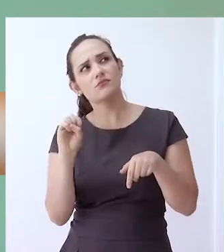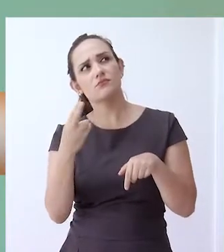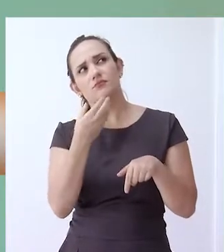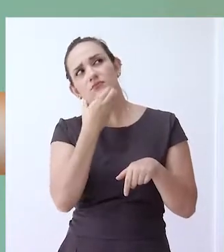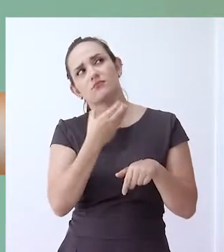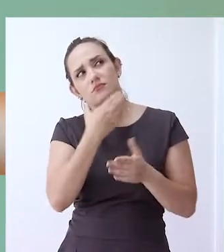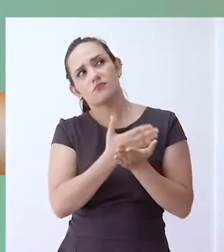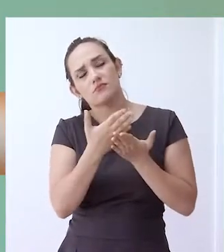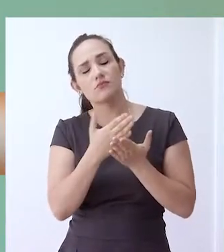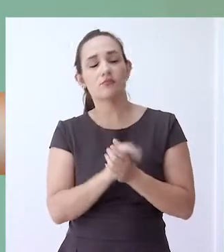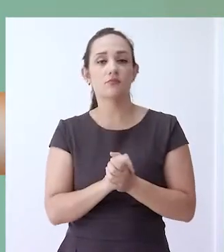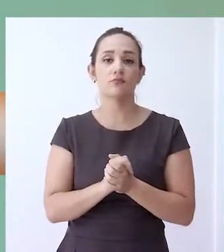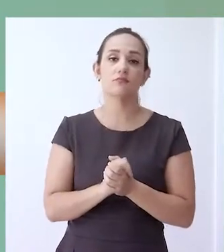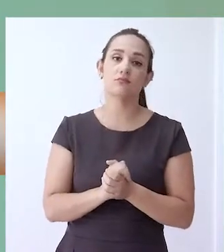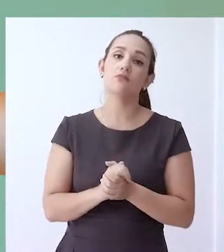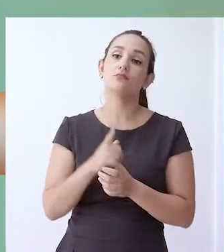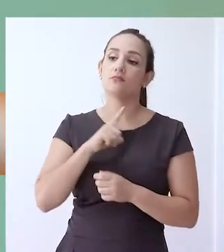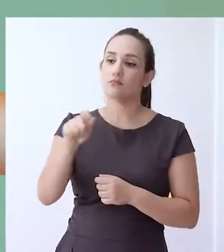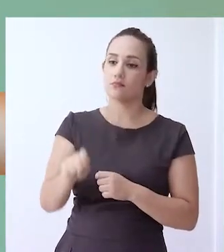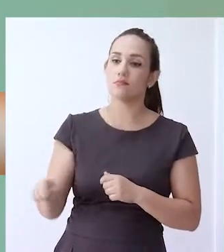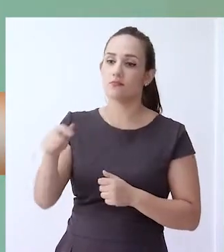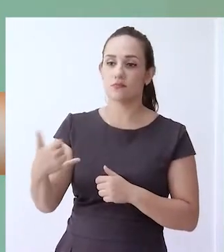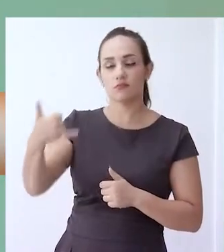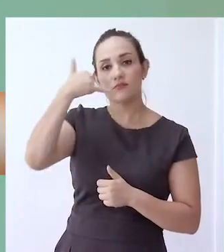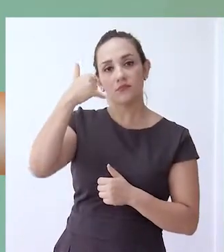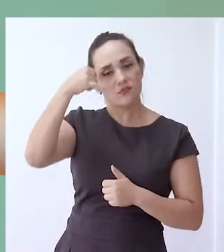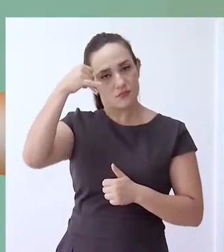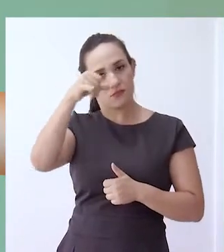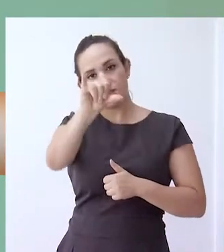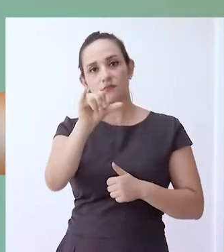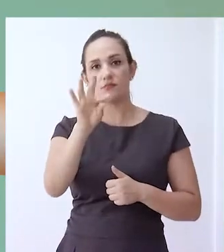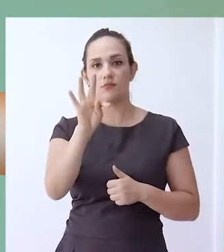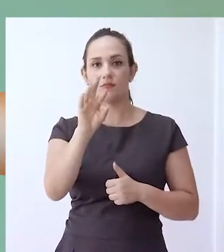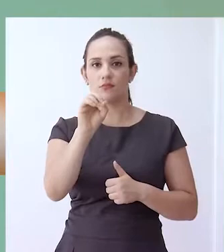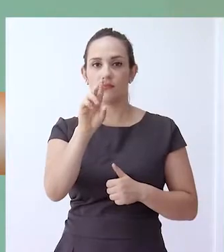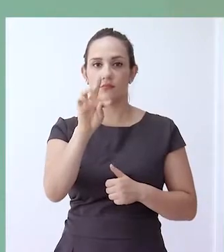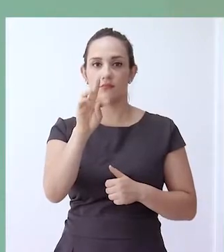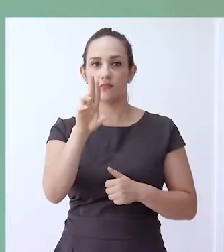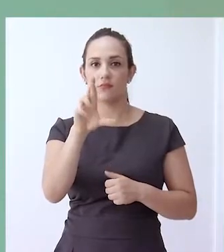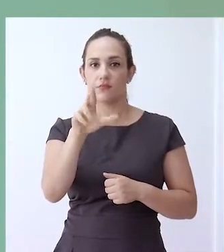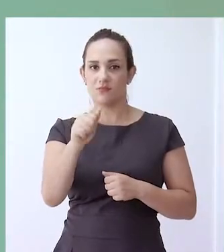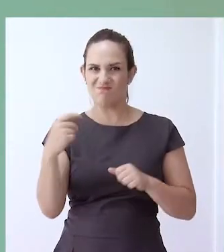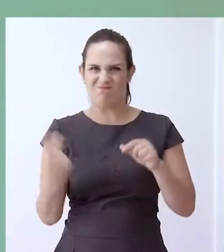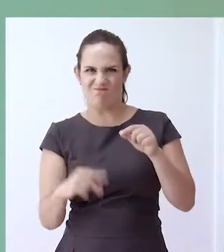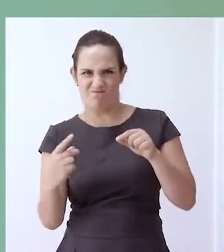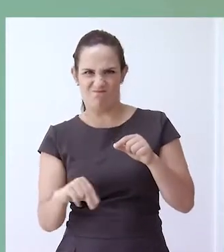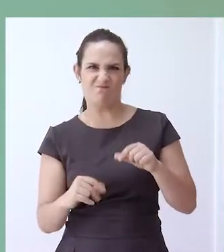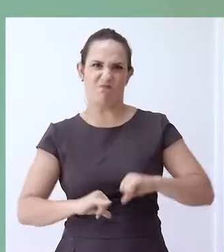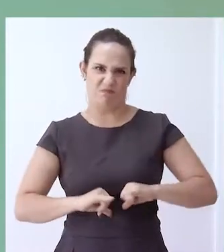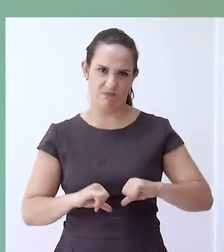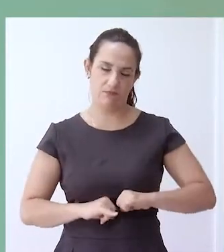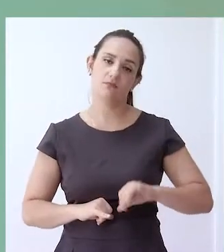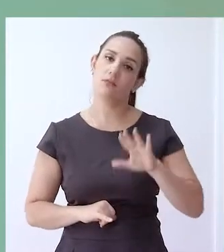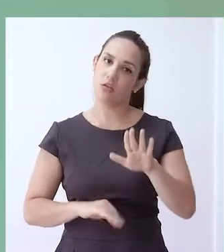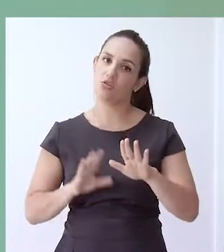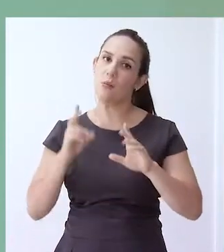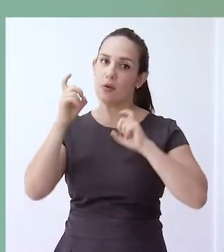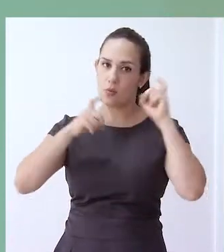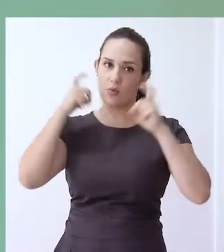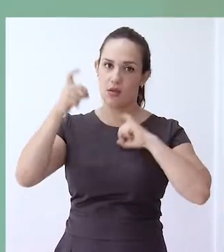de novembro, começo de dezembro, nós recebemos o contato da Associação de Prevenção à Tortura, que já estava muito preocupada com